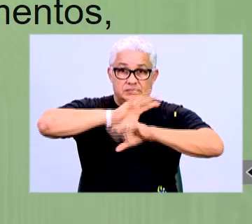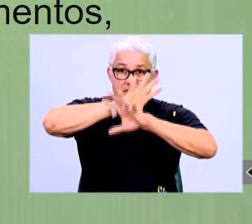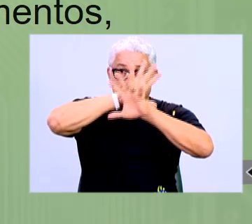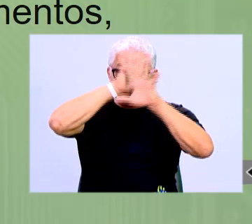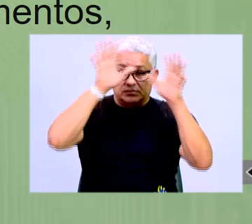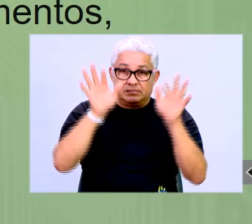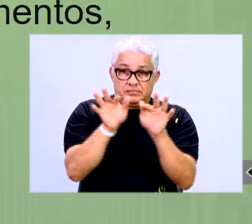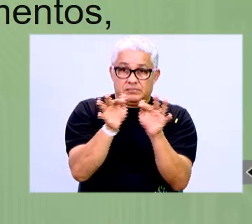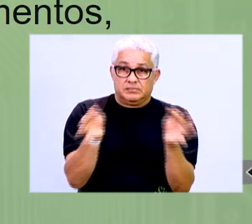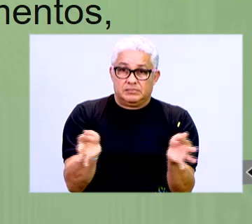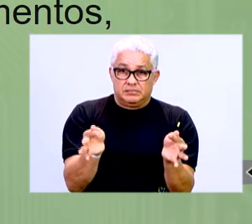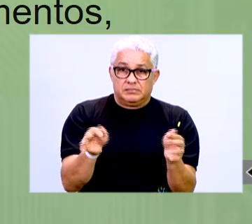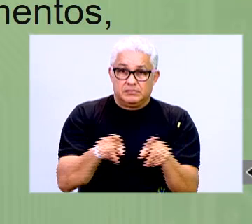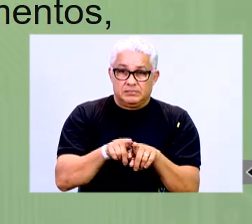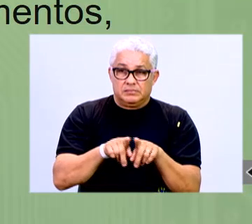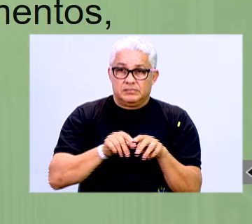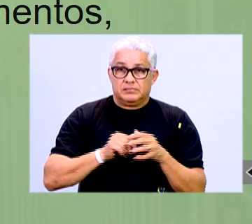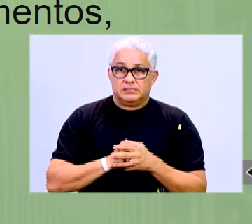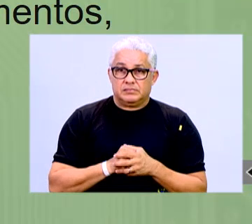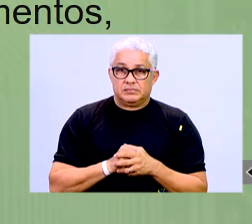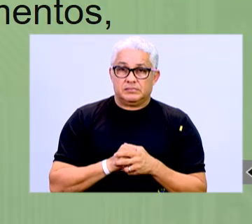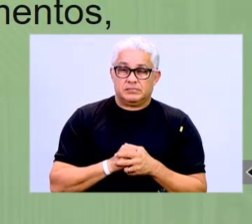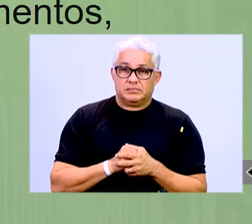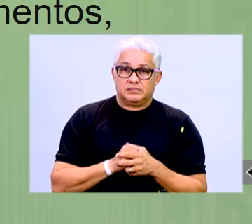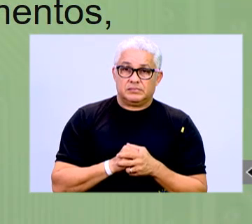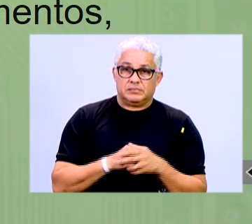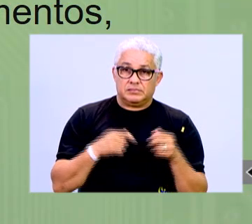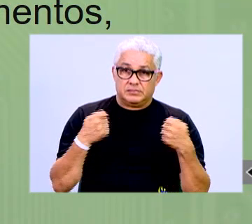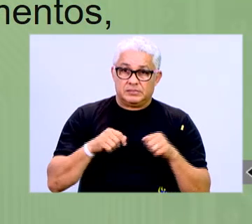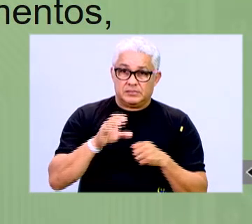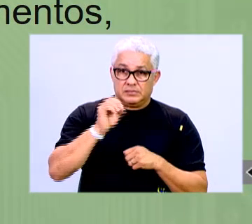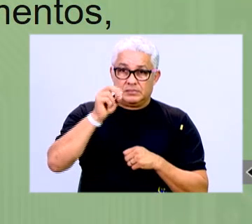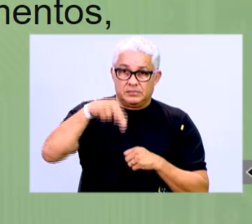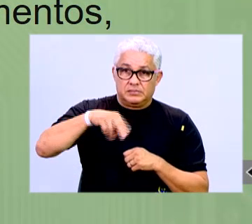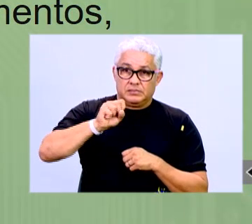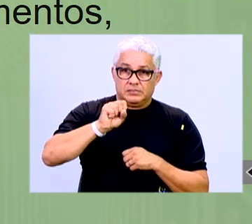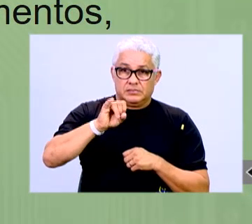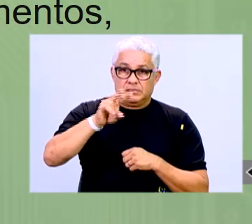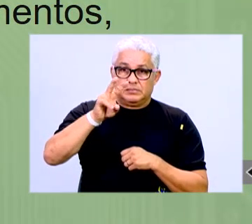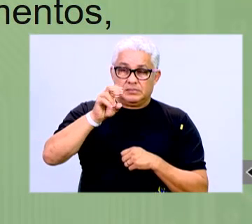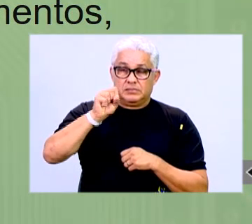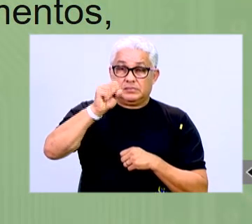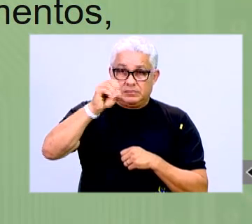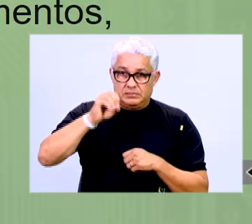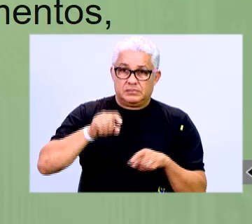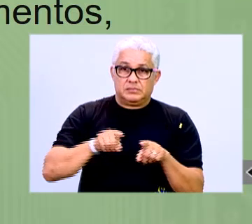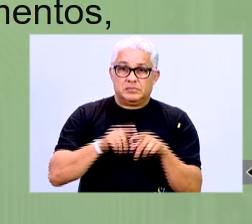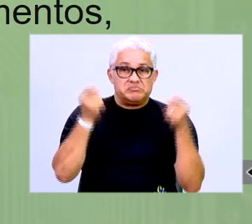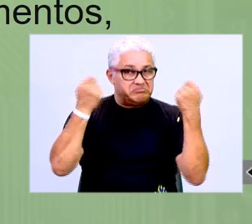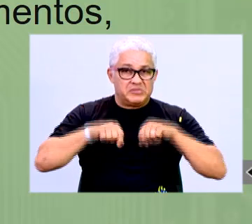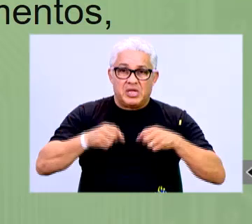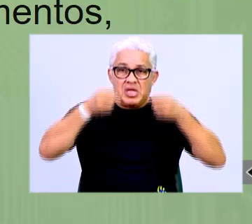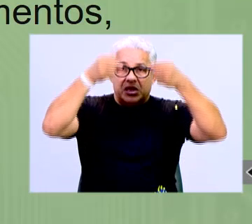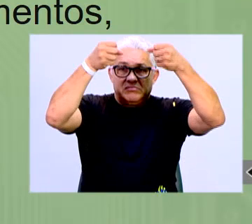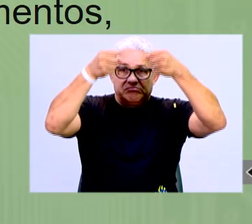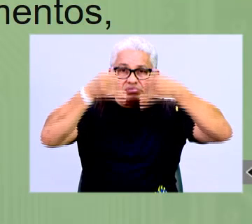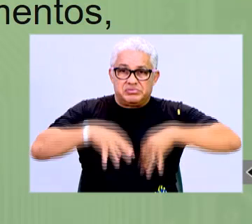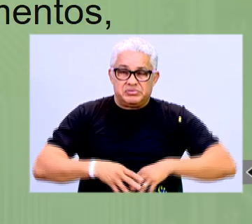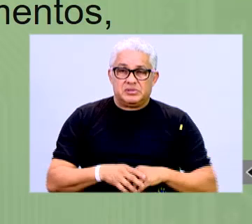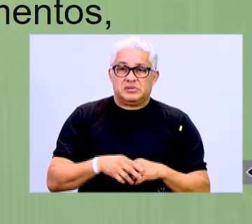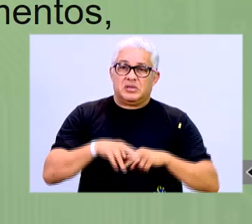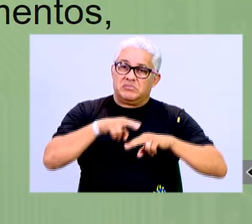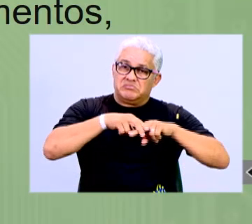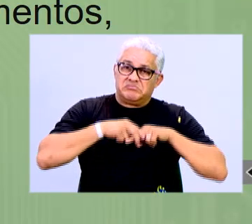e simples. Um requisito para ser conciso não inclui explicações,